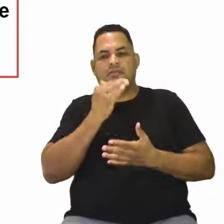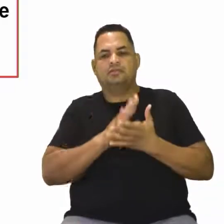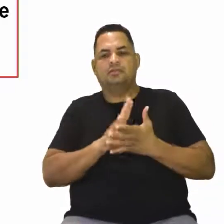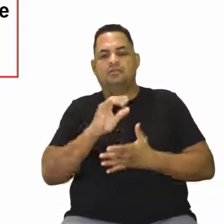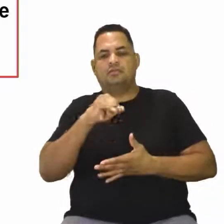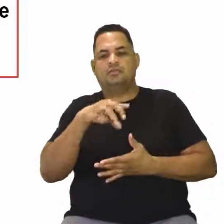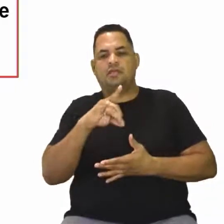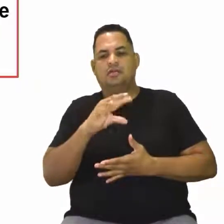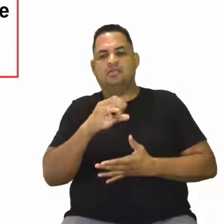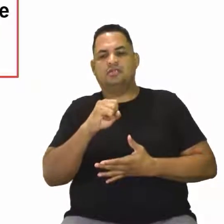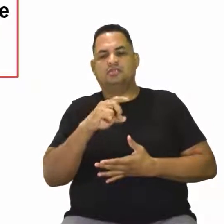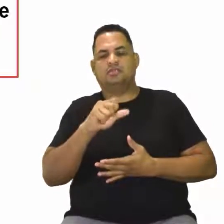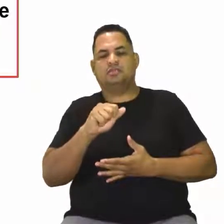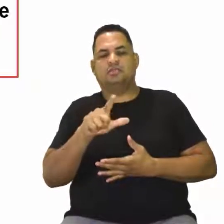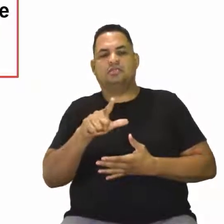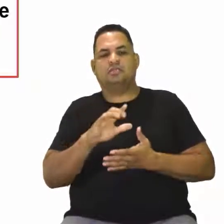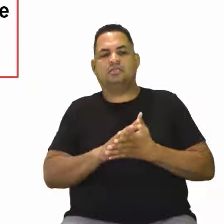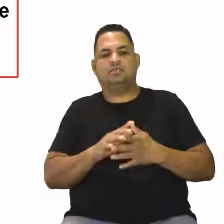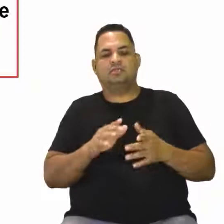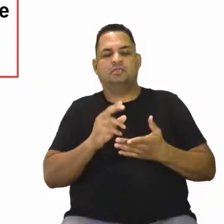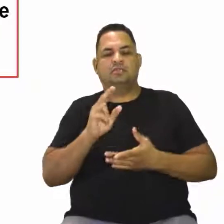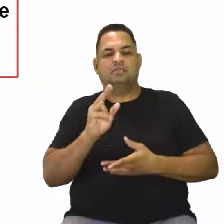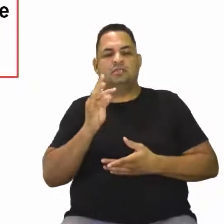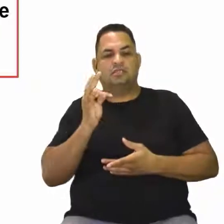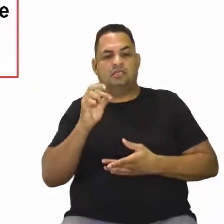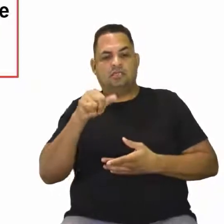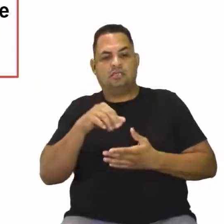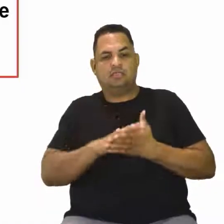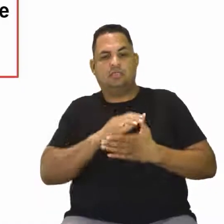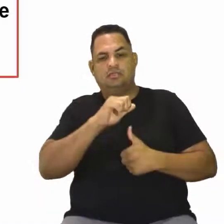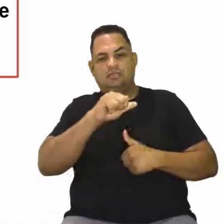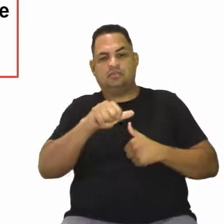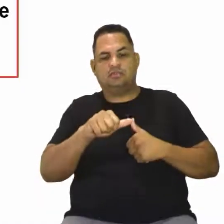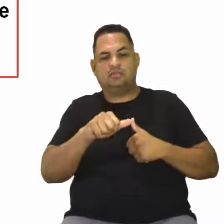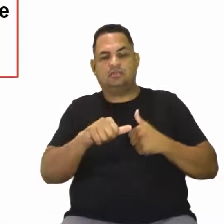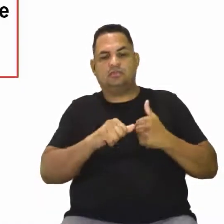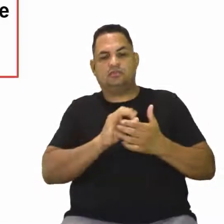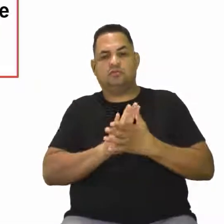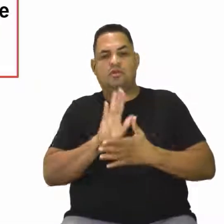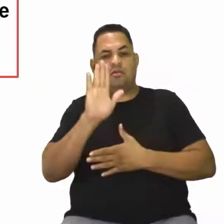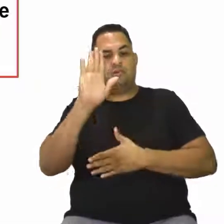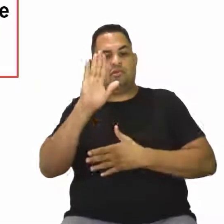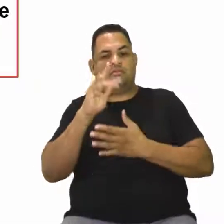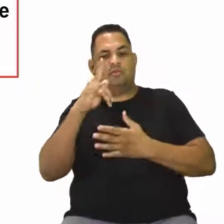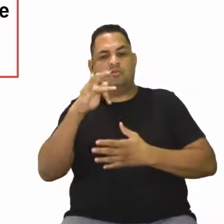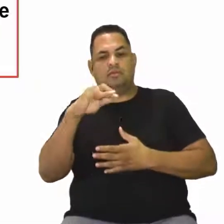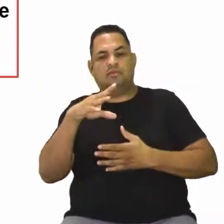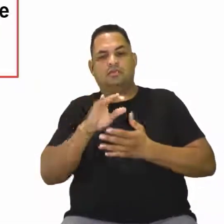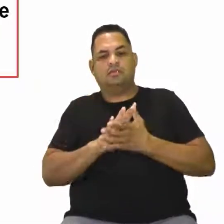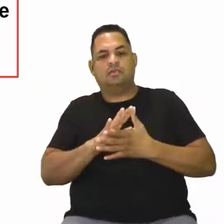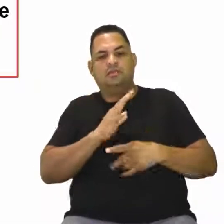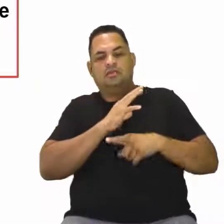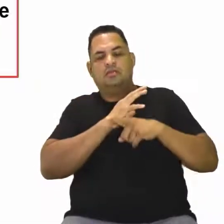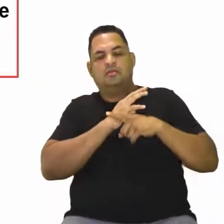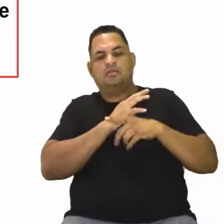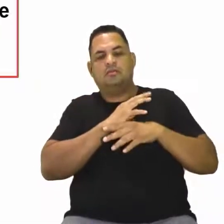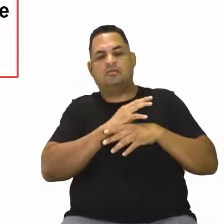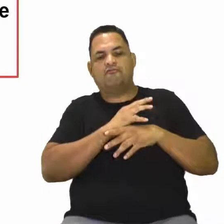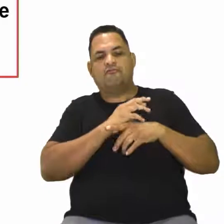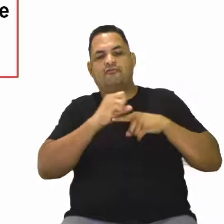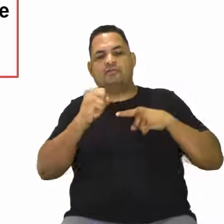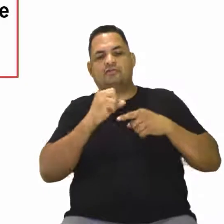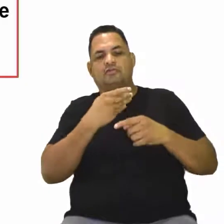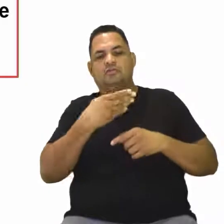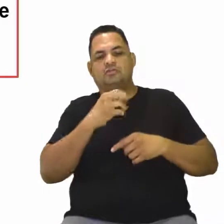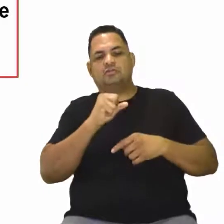Marcos Maciel. Tancredo Neves vai se tornar candidato pelo PMDB e vai vencer com